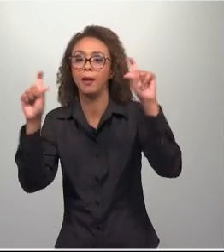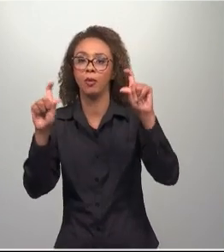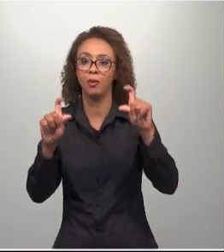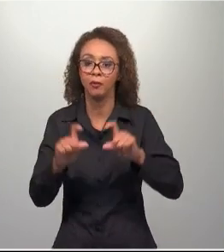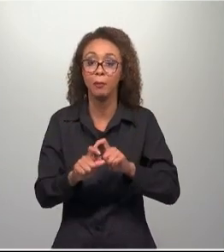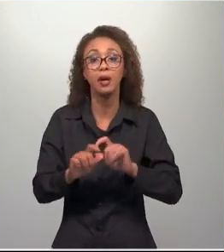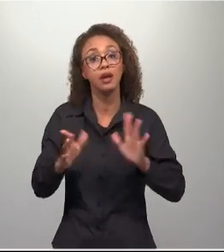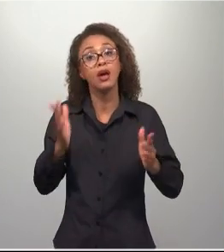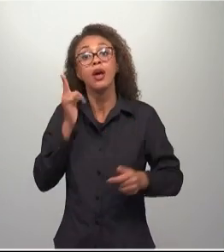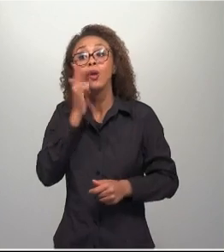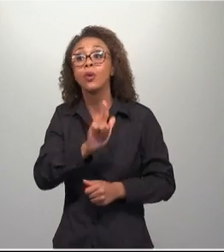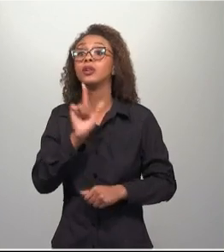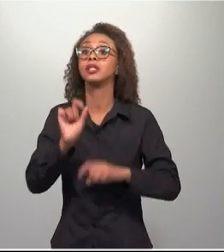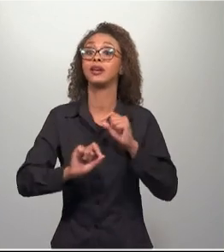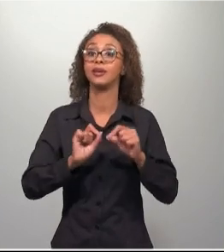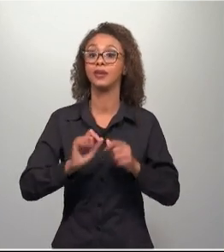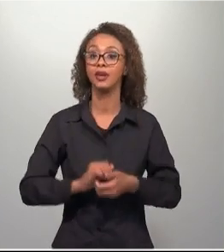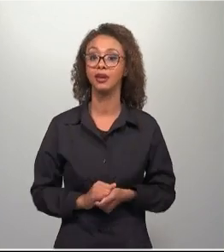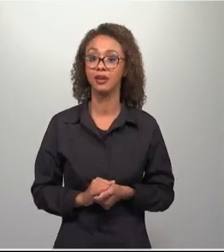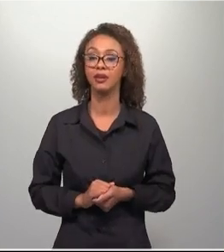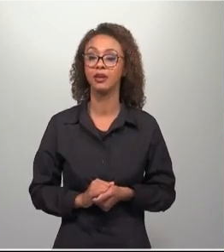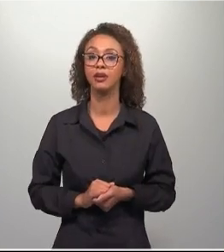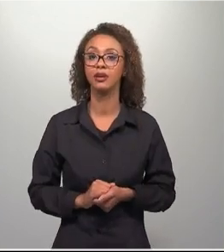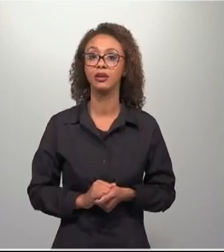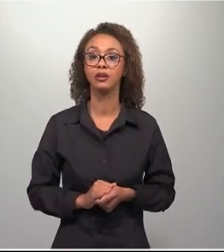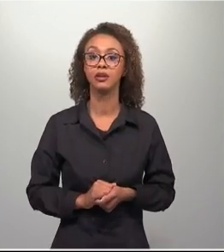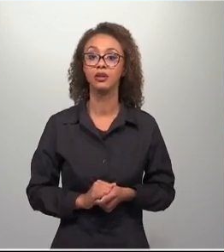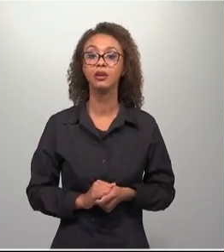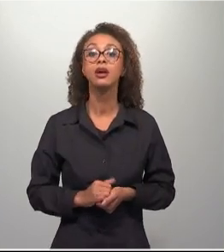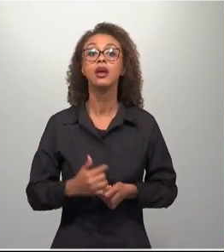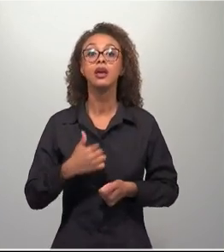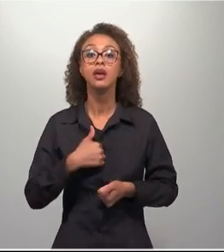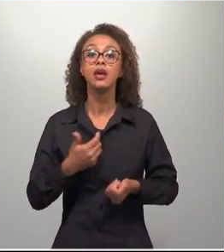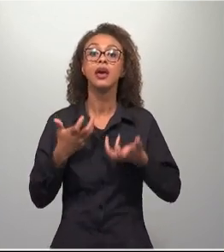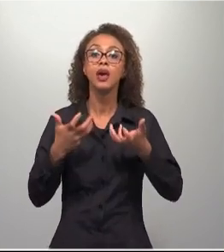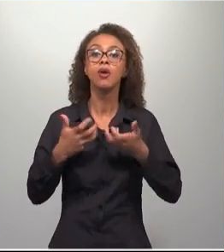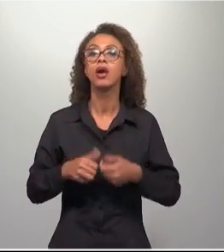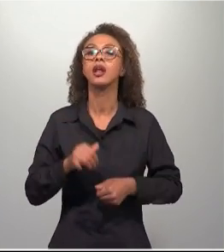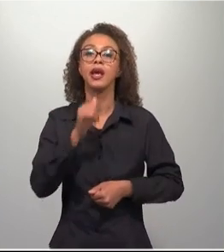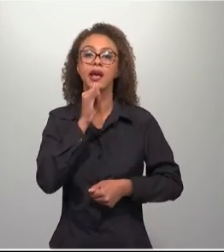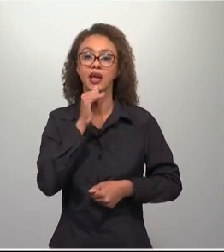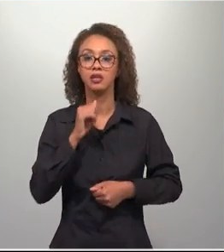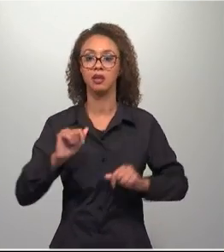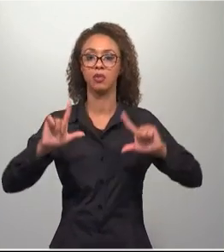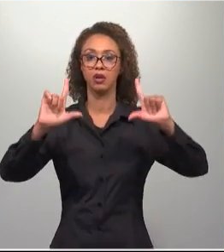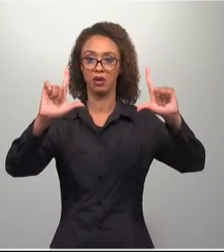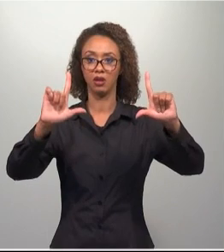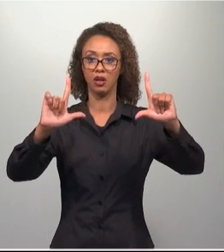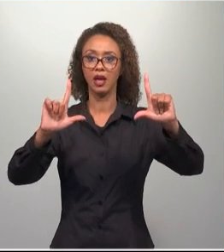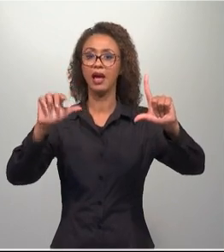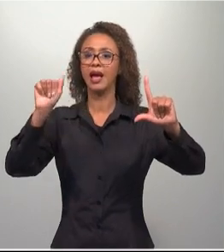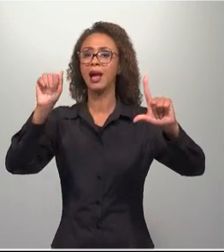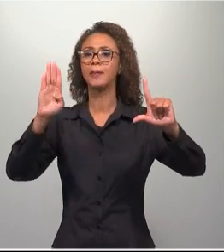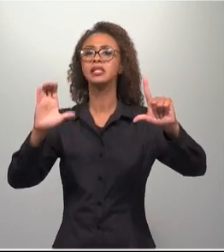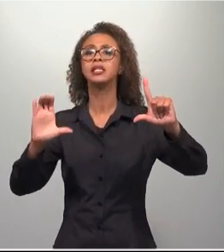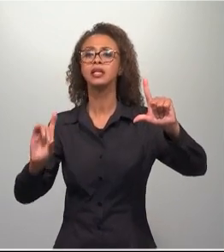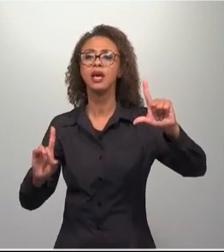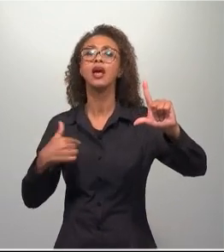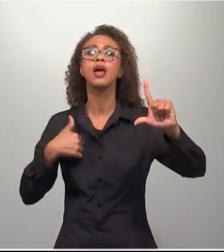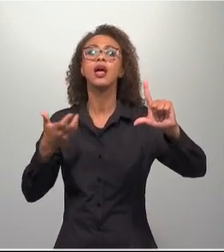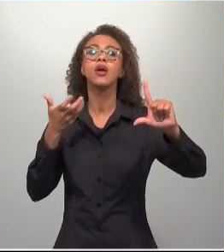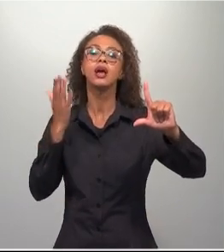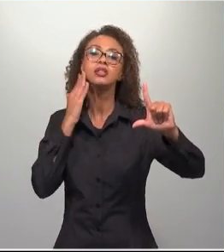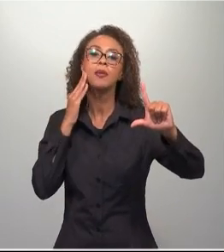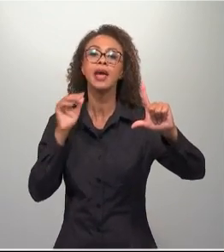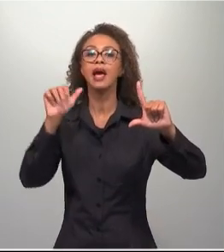eu quero codificar uma uma várias variáveis entrará a b c e d quero saber a eser uber